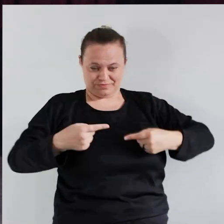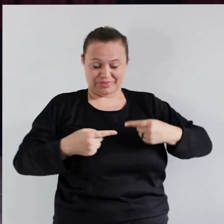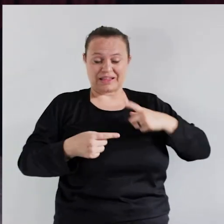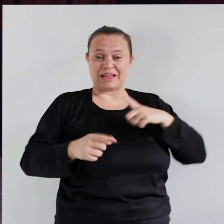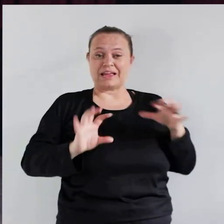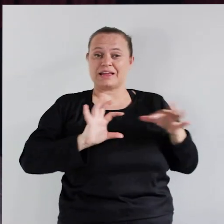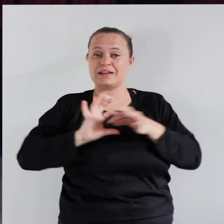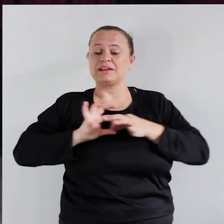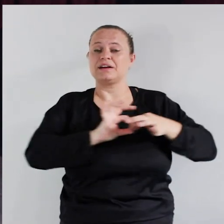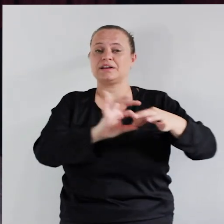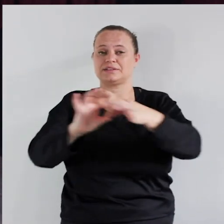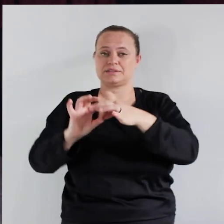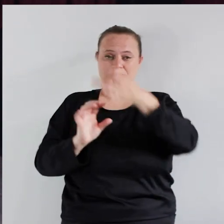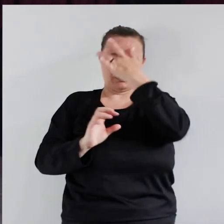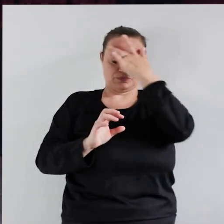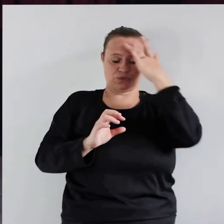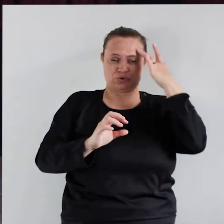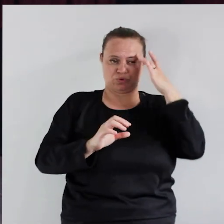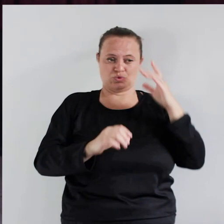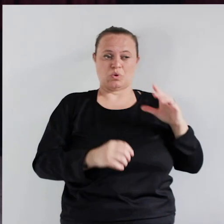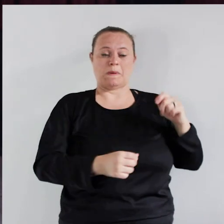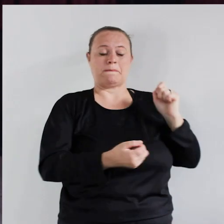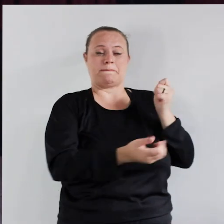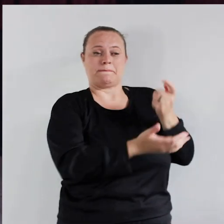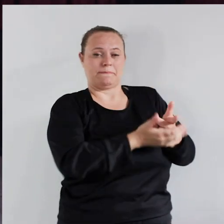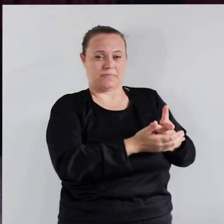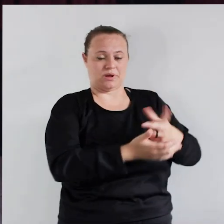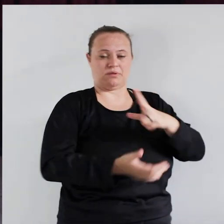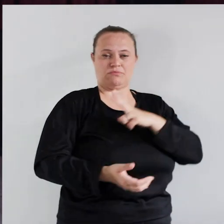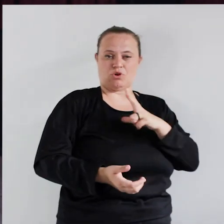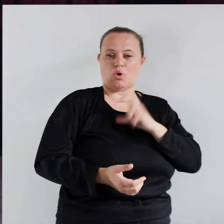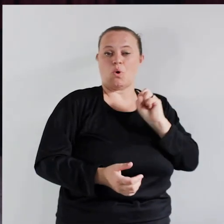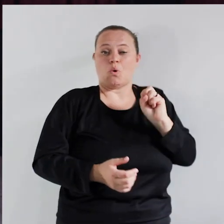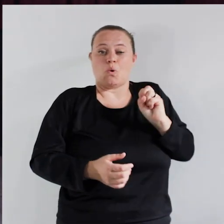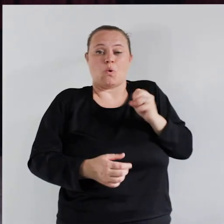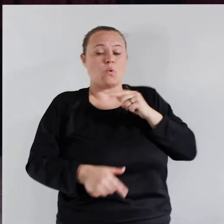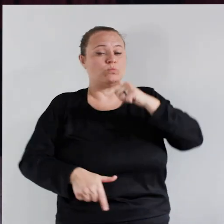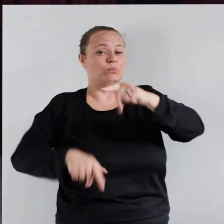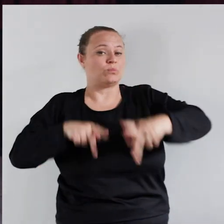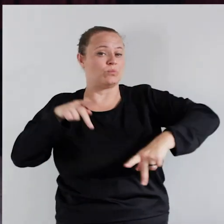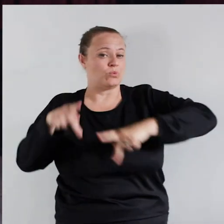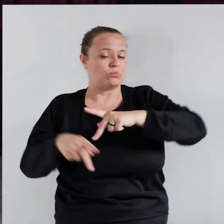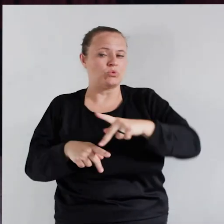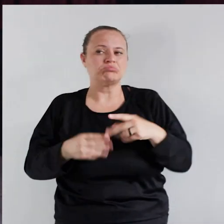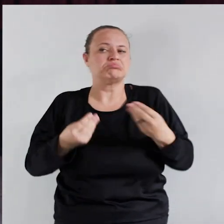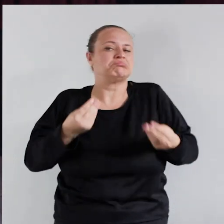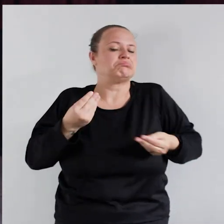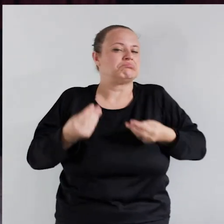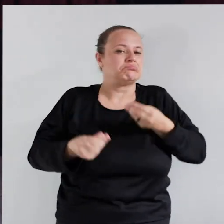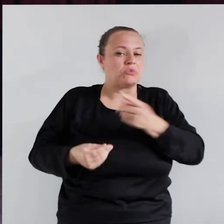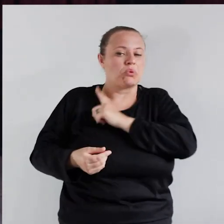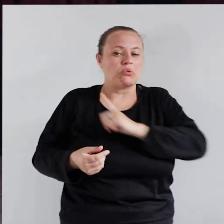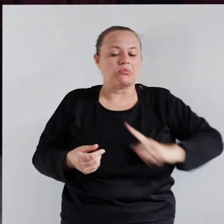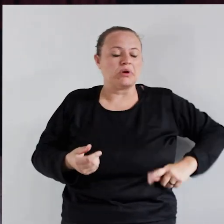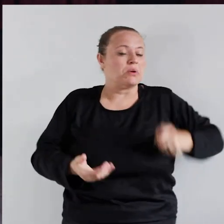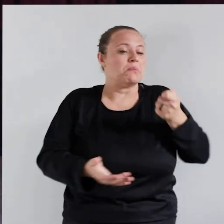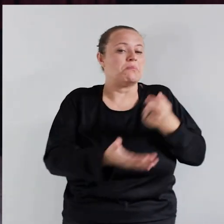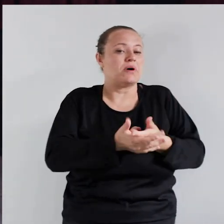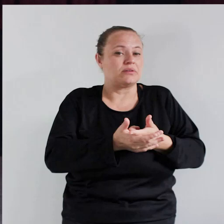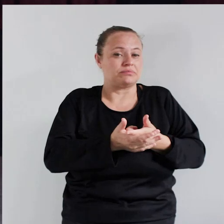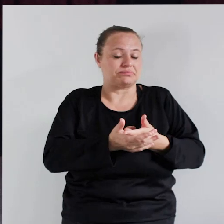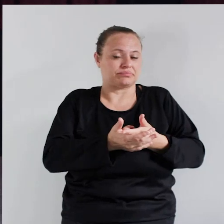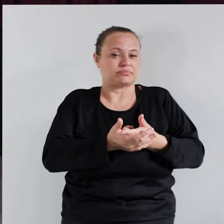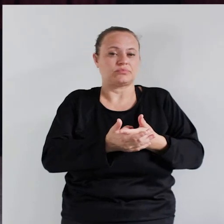dos projetos, era a relação com o financiador privado ou público, qual é o